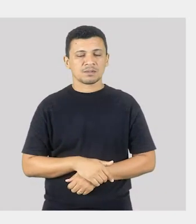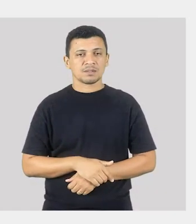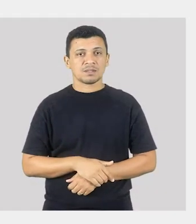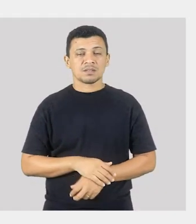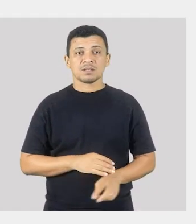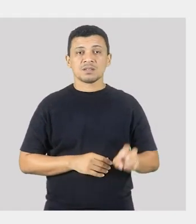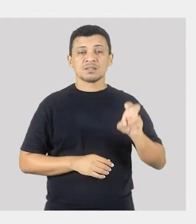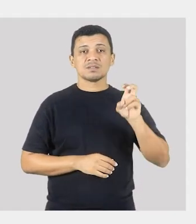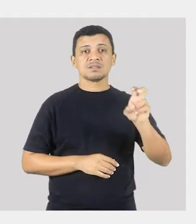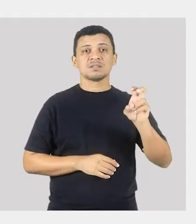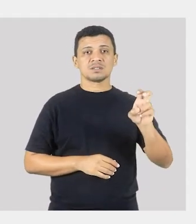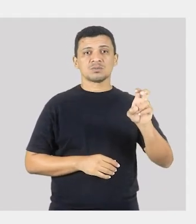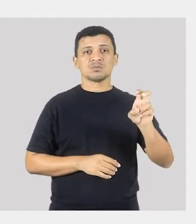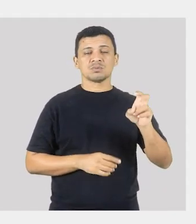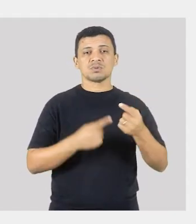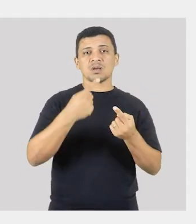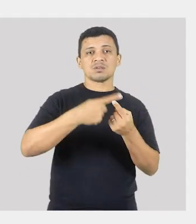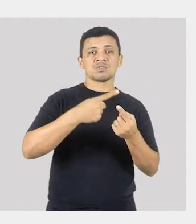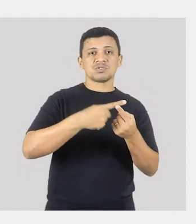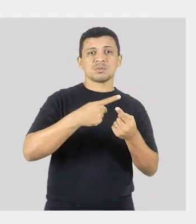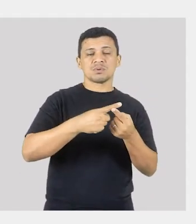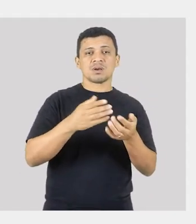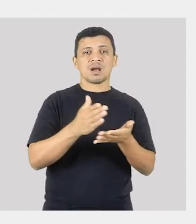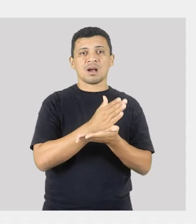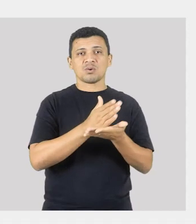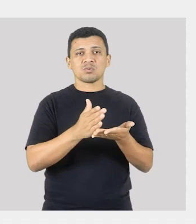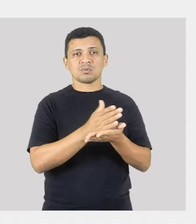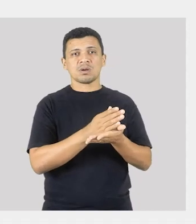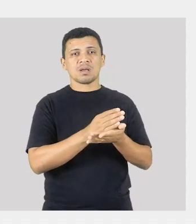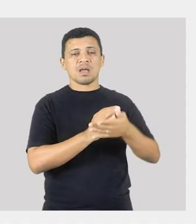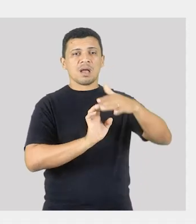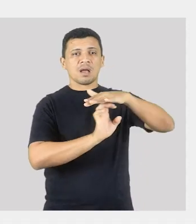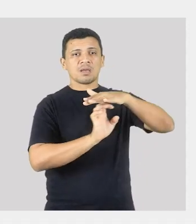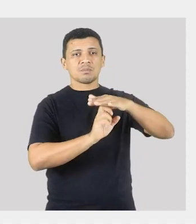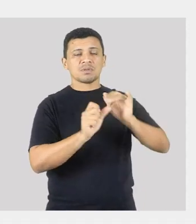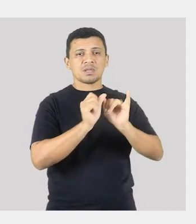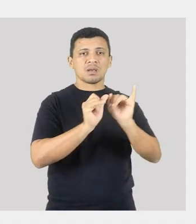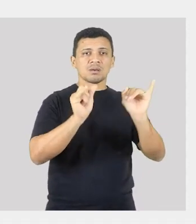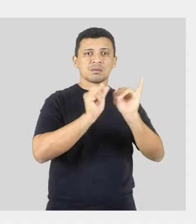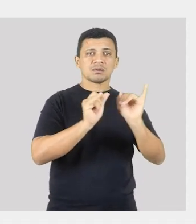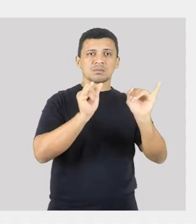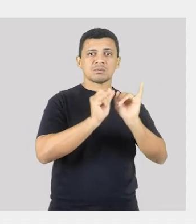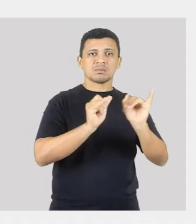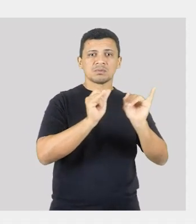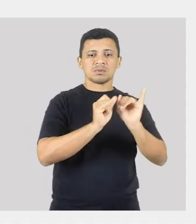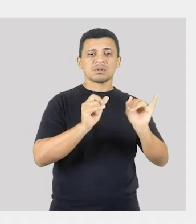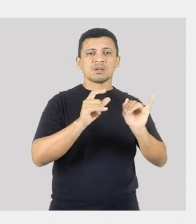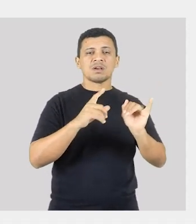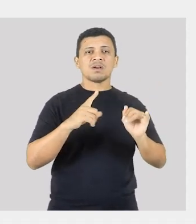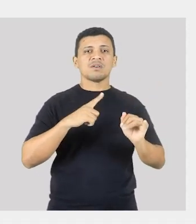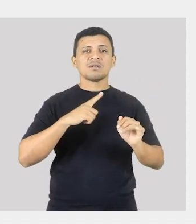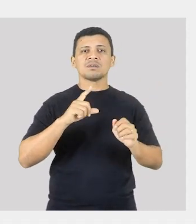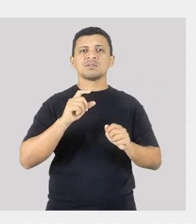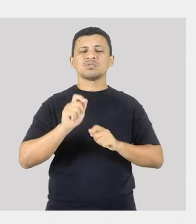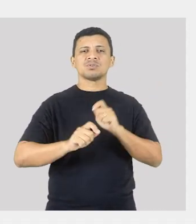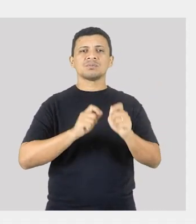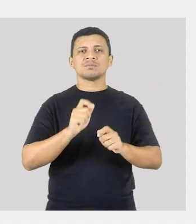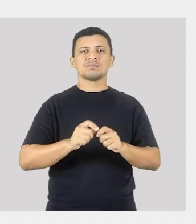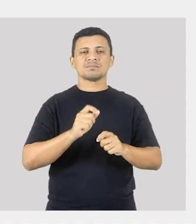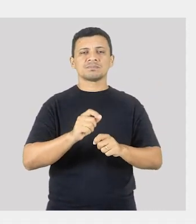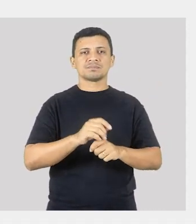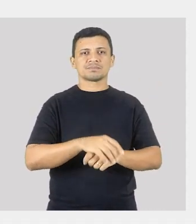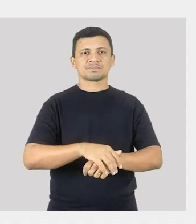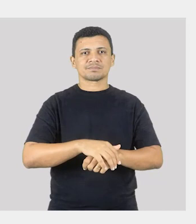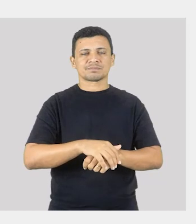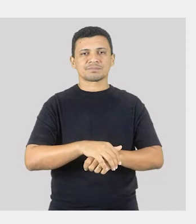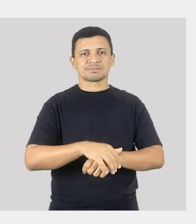5 modelos de determinada agência de publicidade pousarão em fila para uma foto que